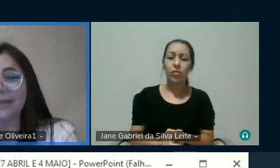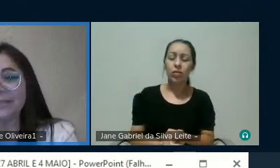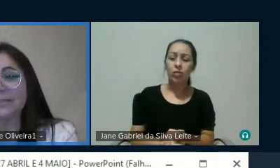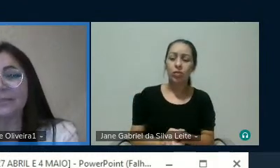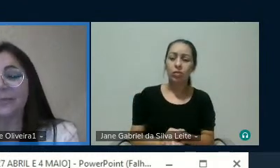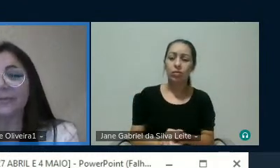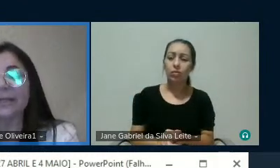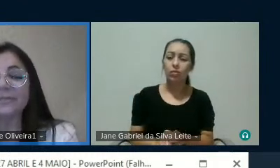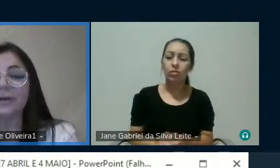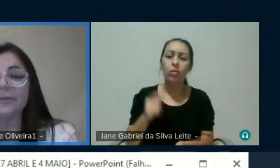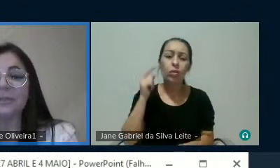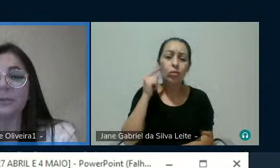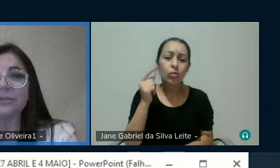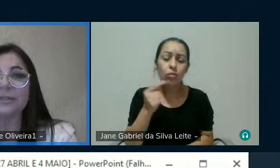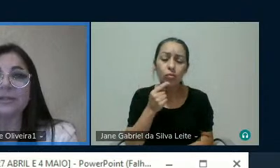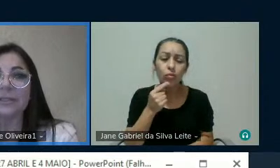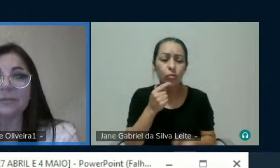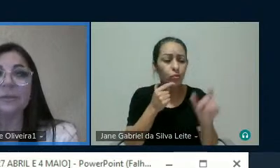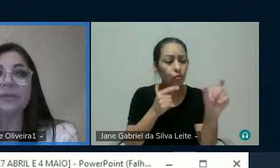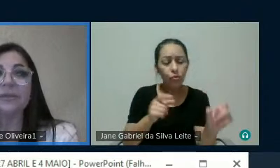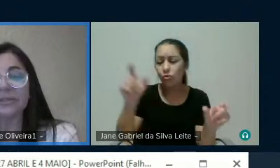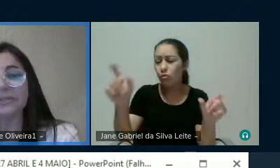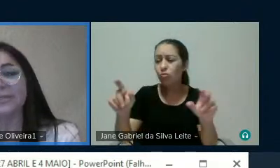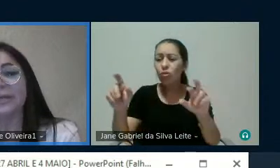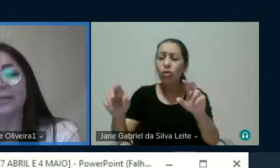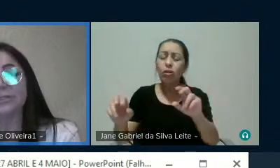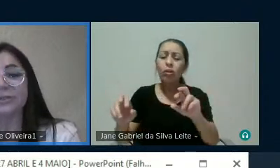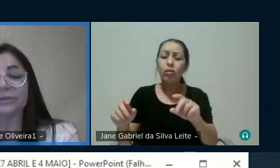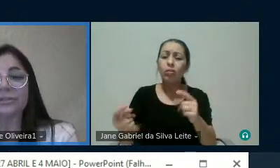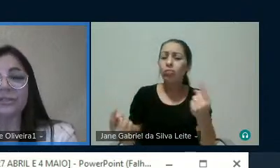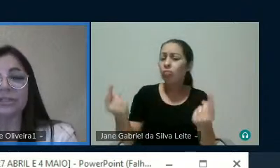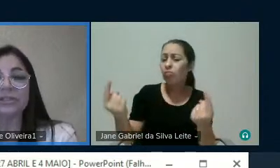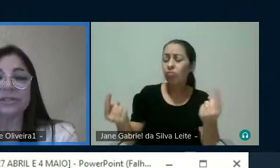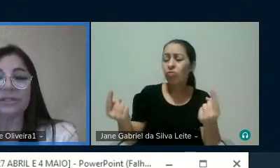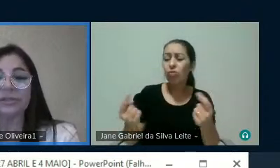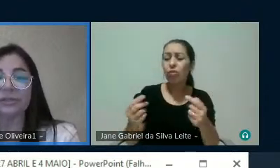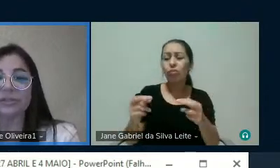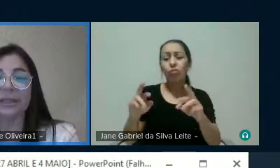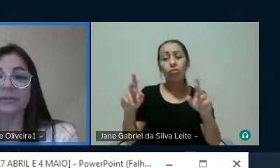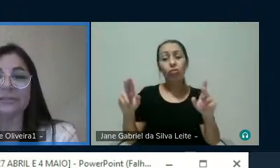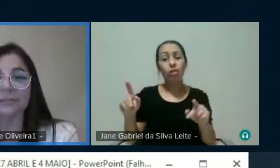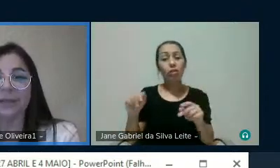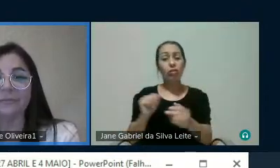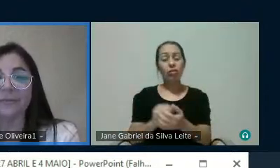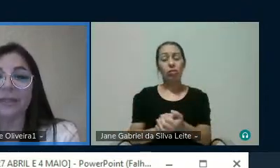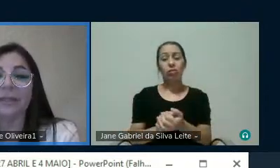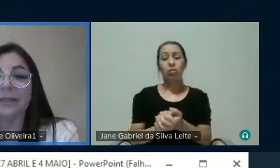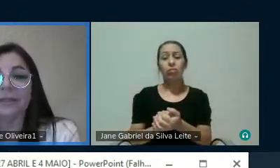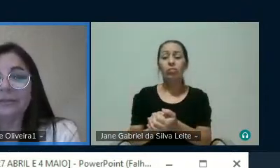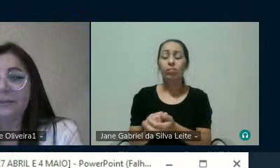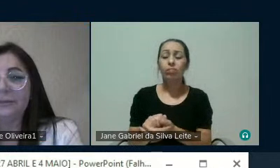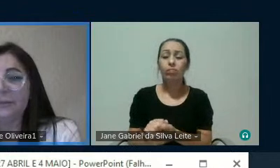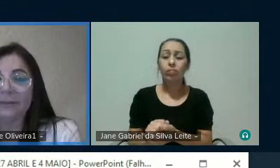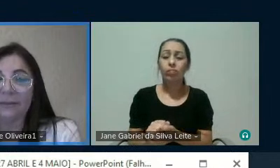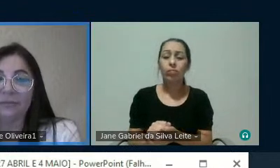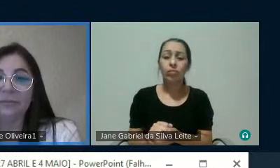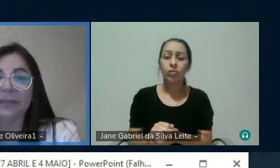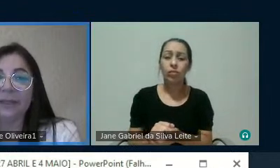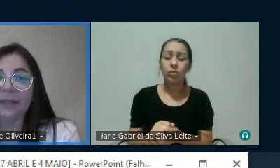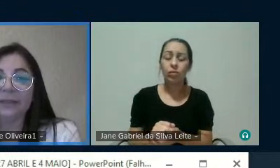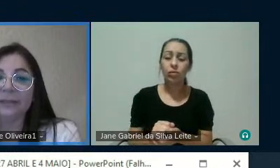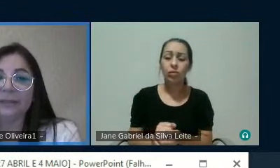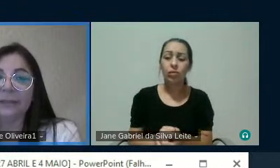temos várias formas de produção. Nós temos produções de surdos indígenas, de surdos negros também.